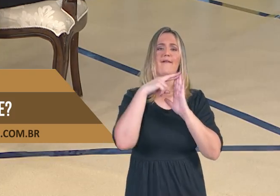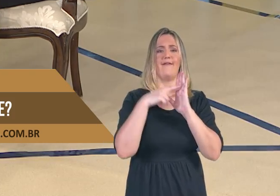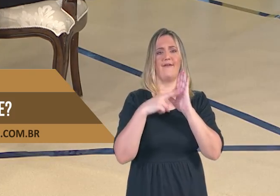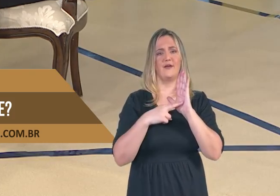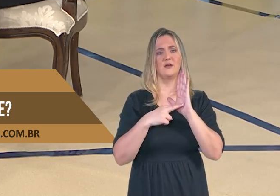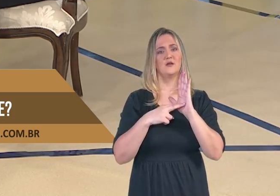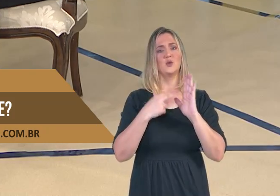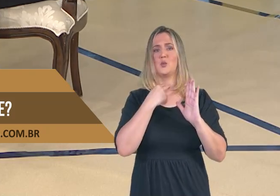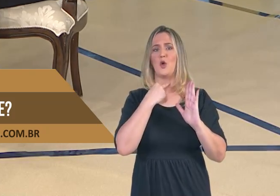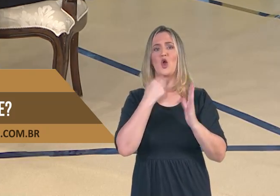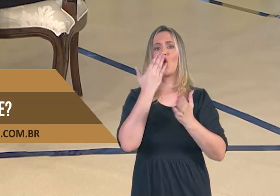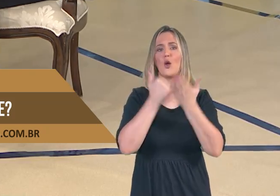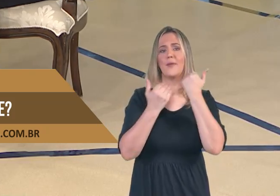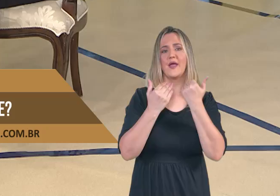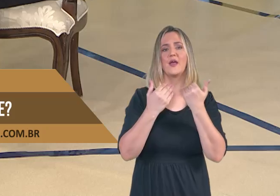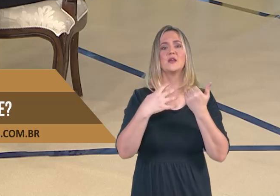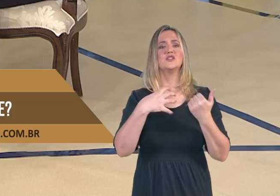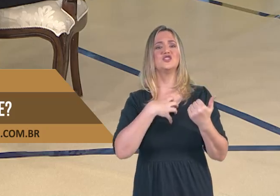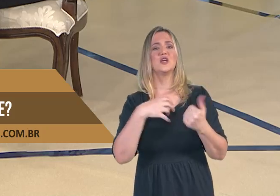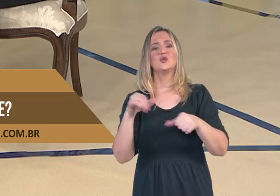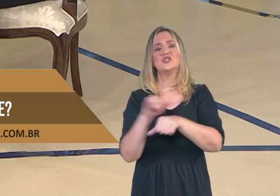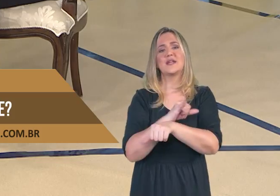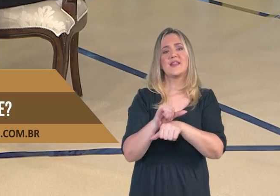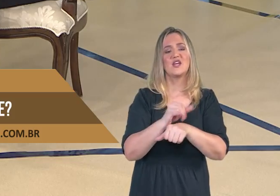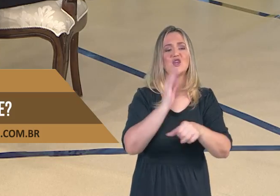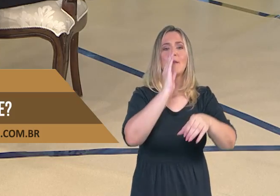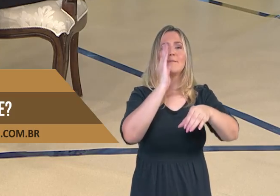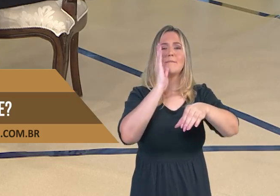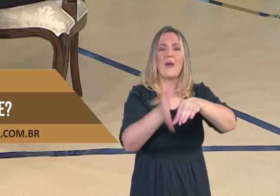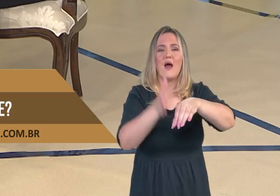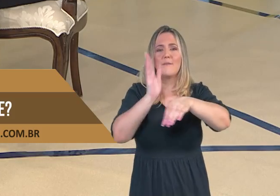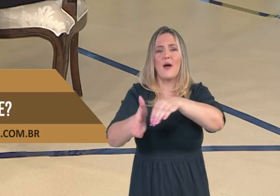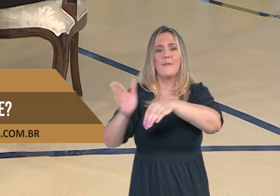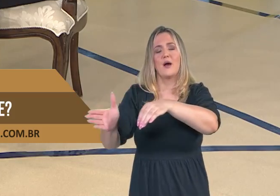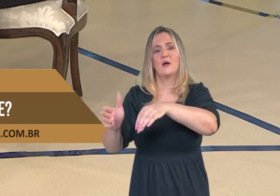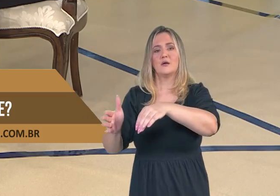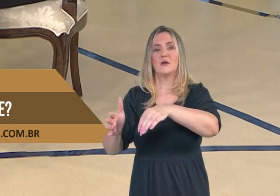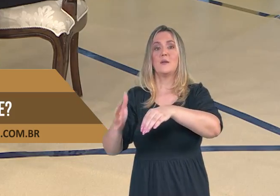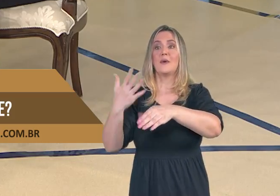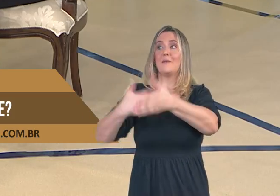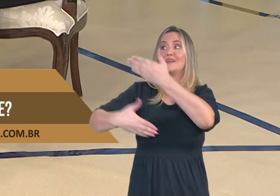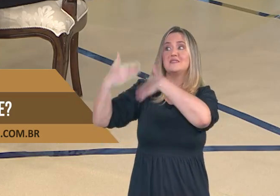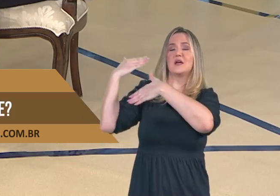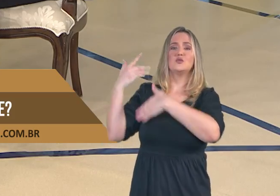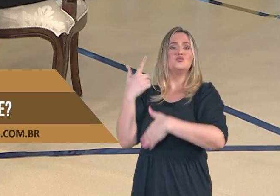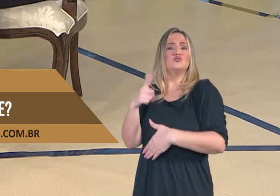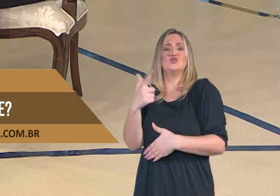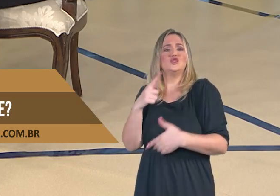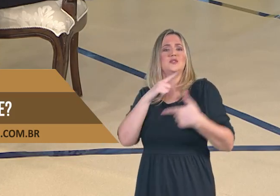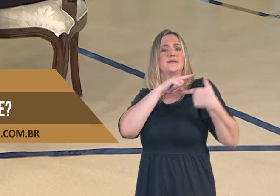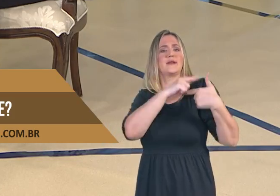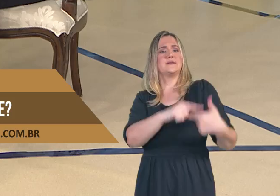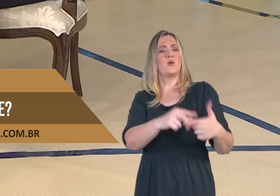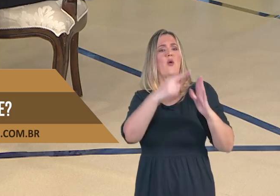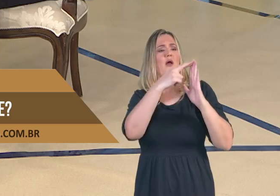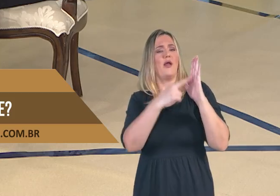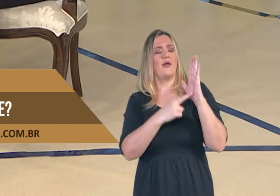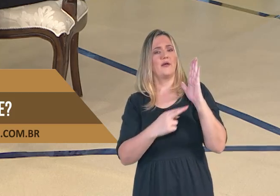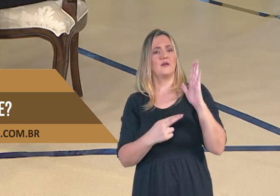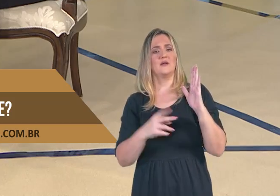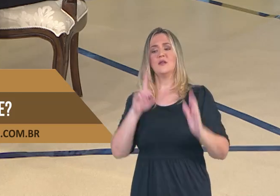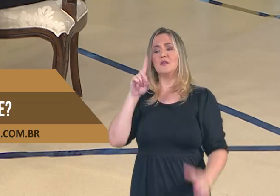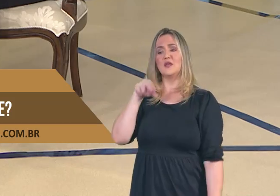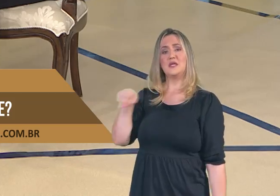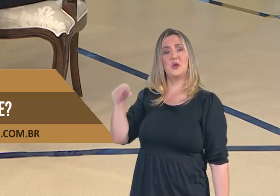sido as mesmas que havia no tempo de Daniel, porque elas não estavam em voga em 600 a.C. Daniel talvez